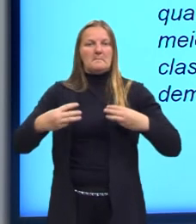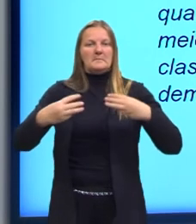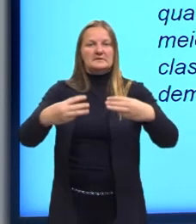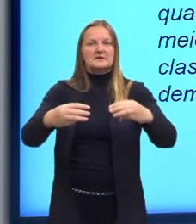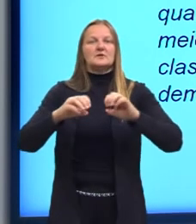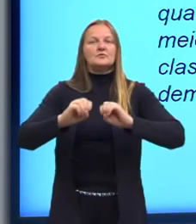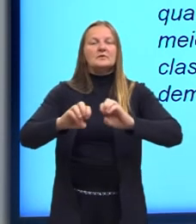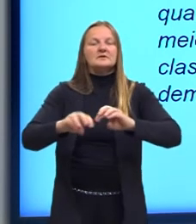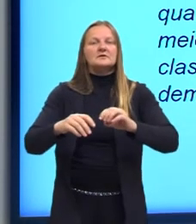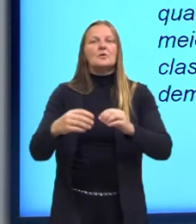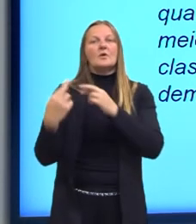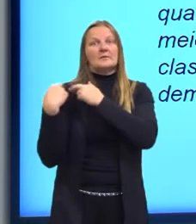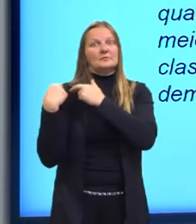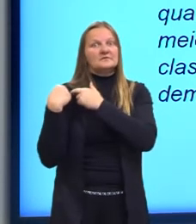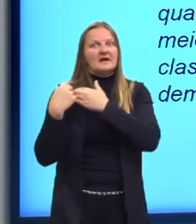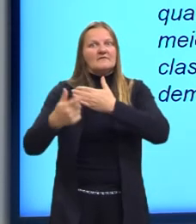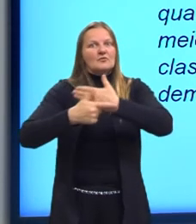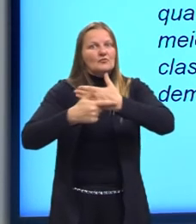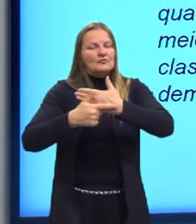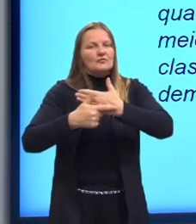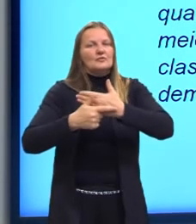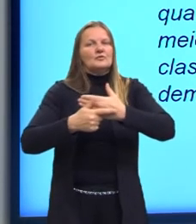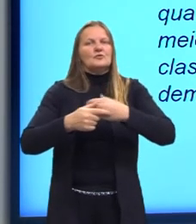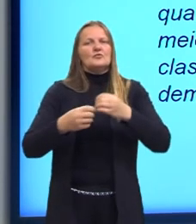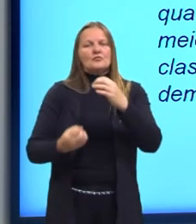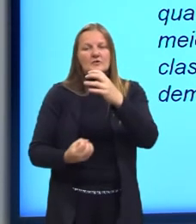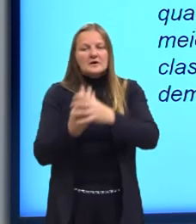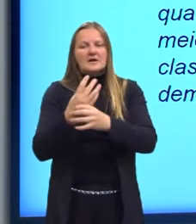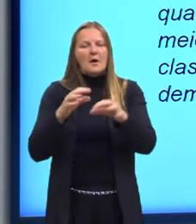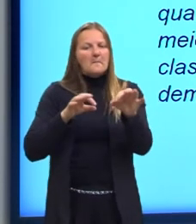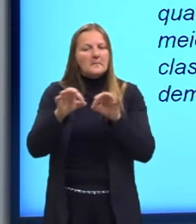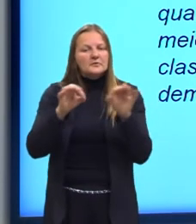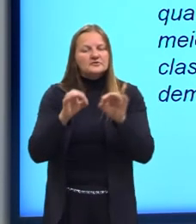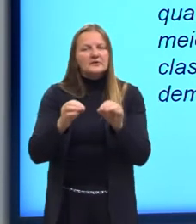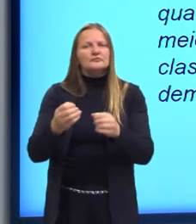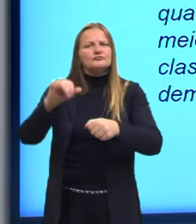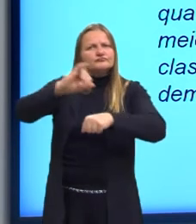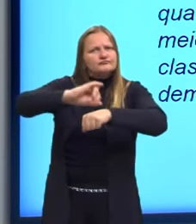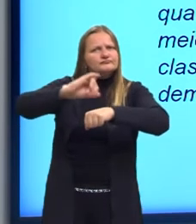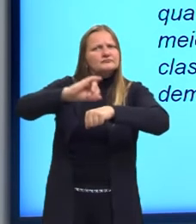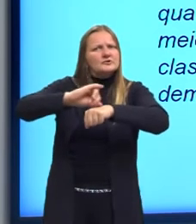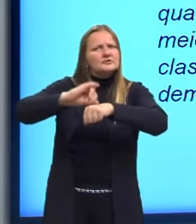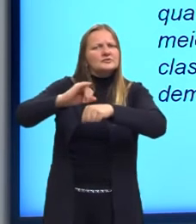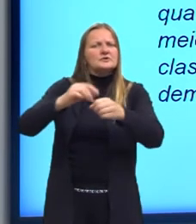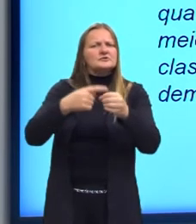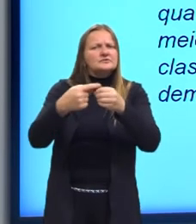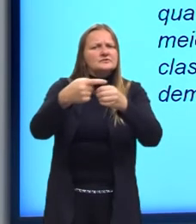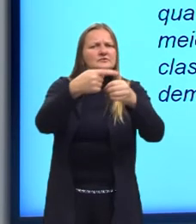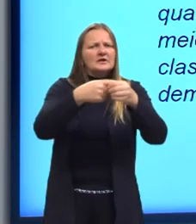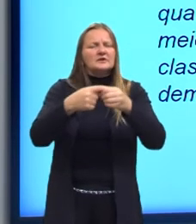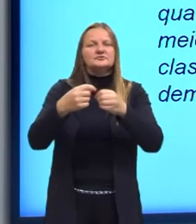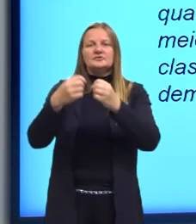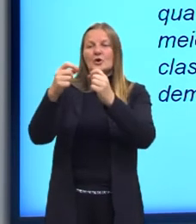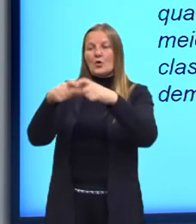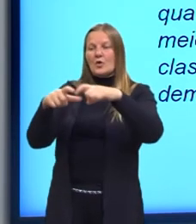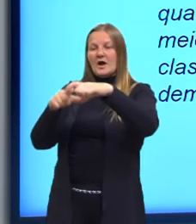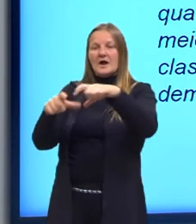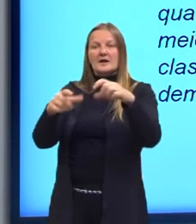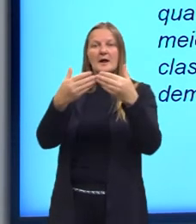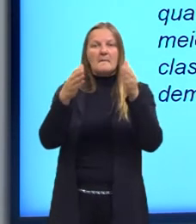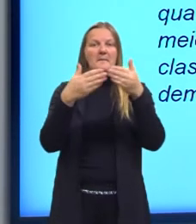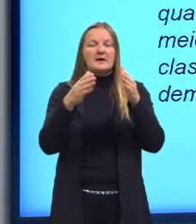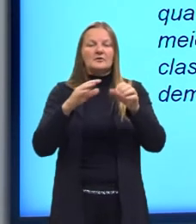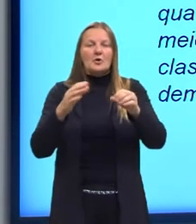pelo desenvolvimento Educacional do país criar um projeto de instalação cinematográfica ao ar livre nas regiões